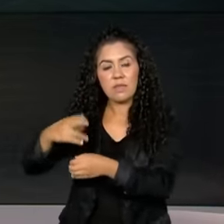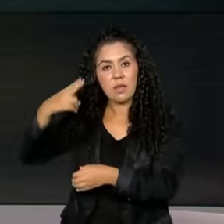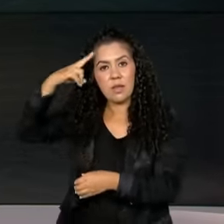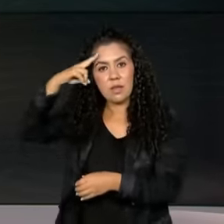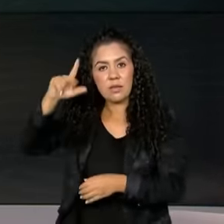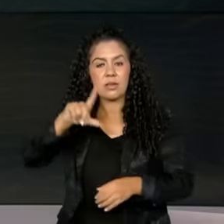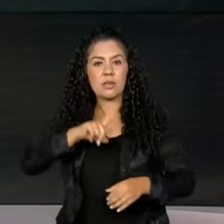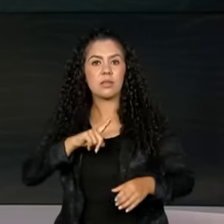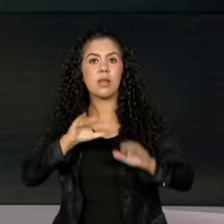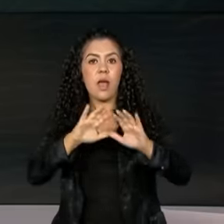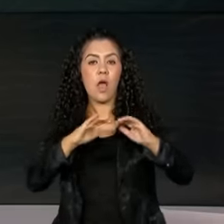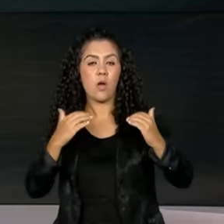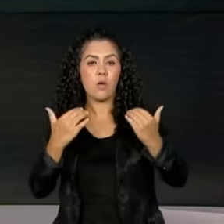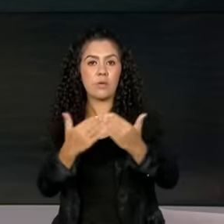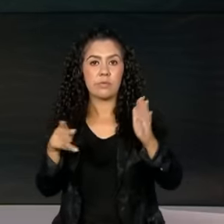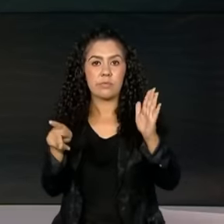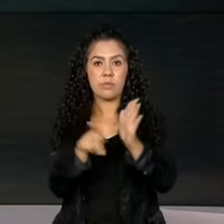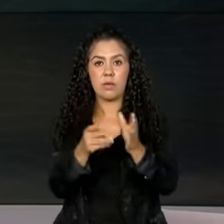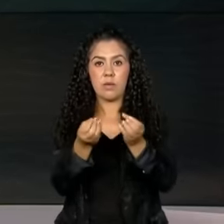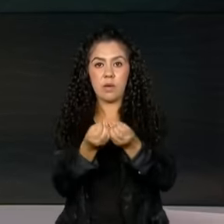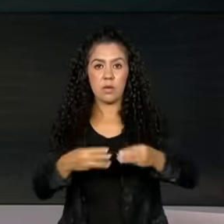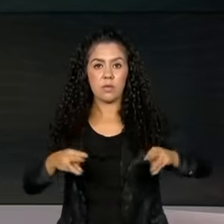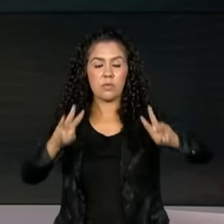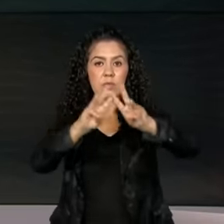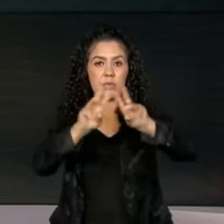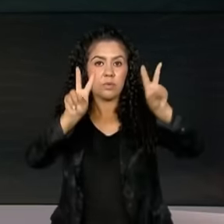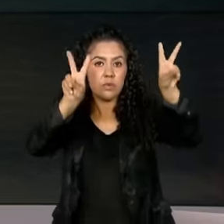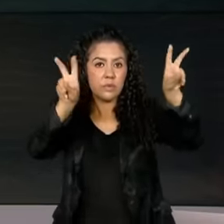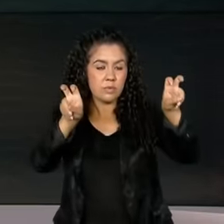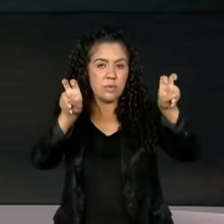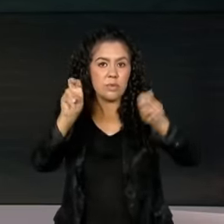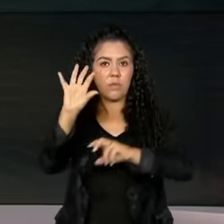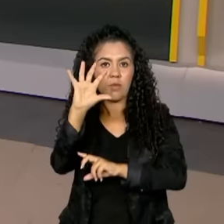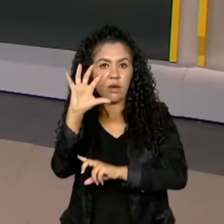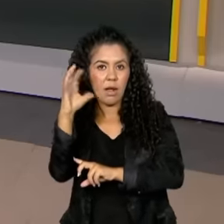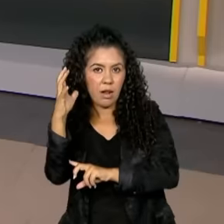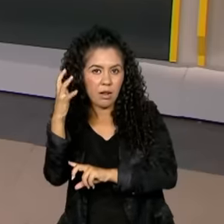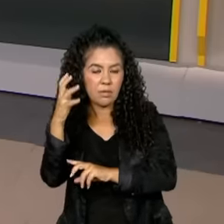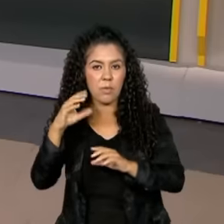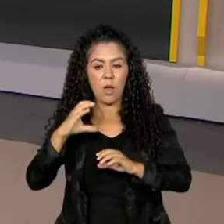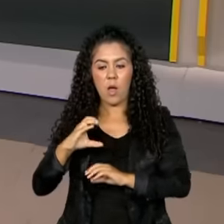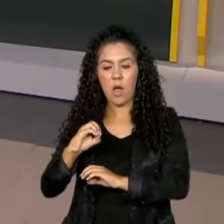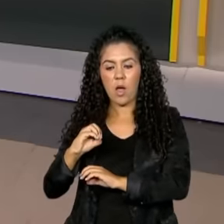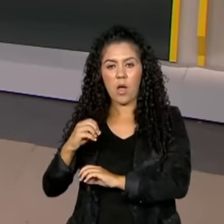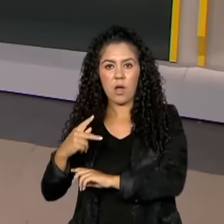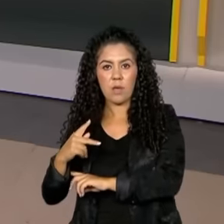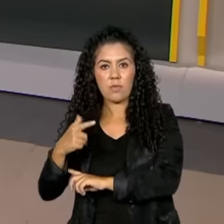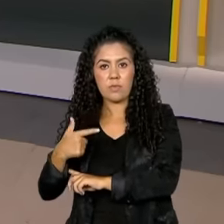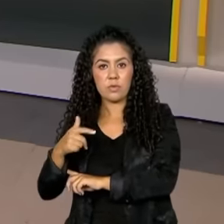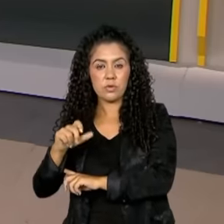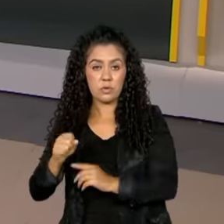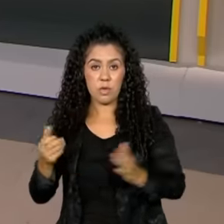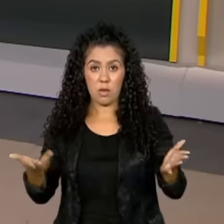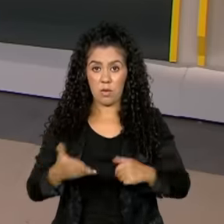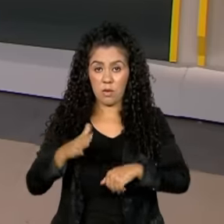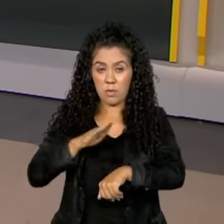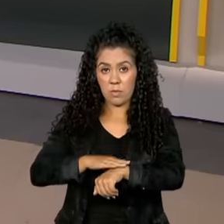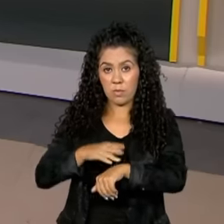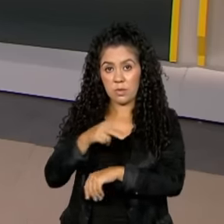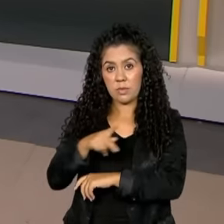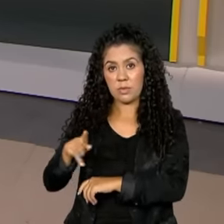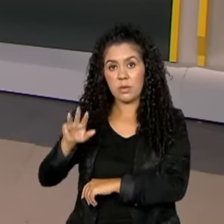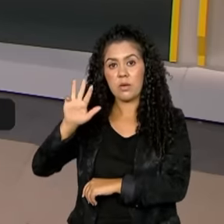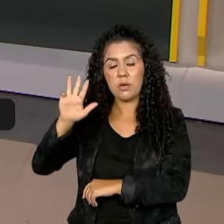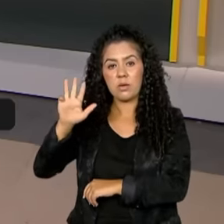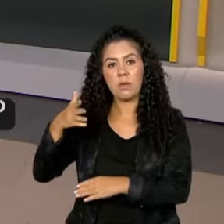Conferência das Nações Unidas sobre Mudanças Climáticas, a COP28. Agora, o presidente Lula participa do encontro para